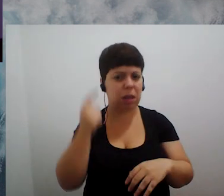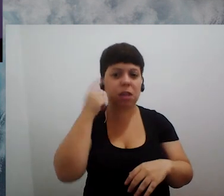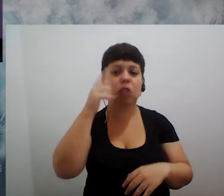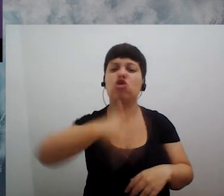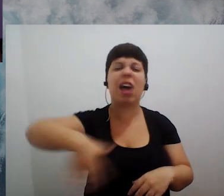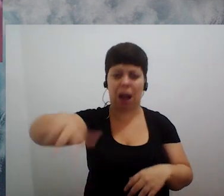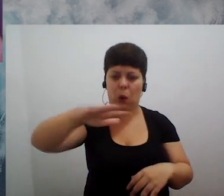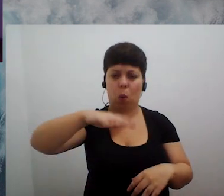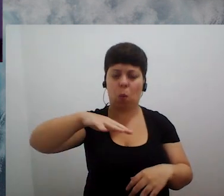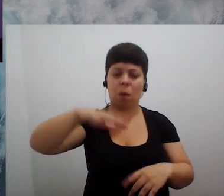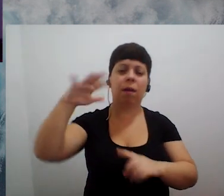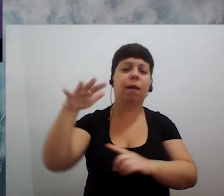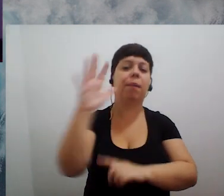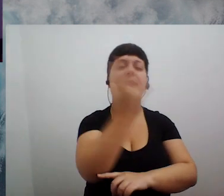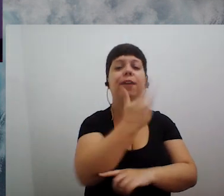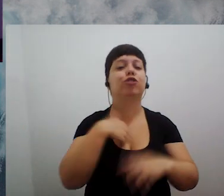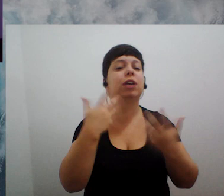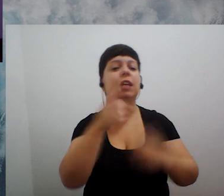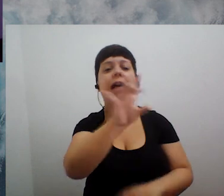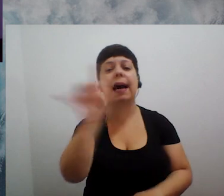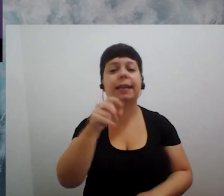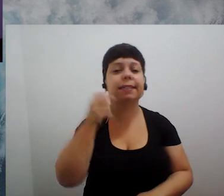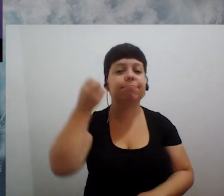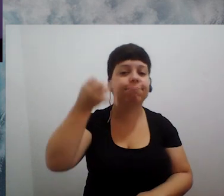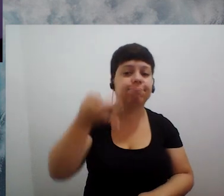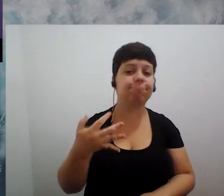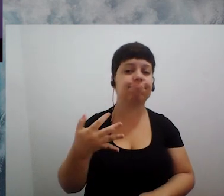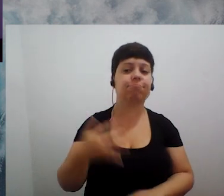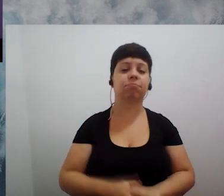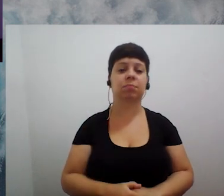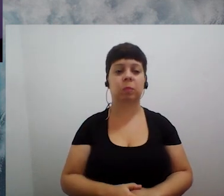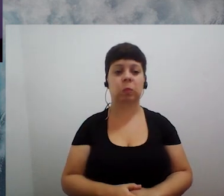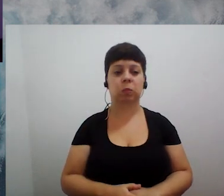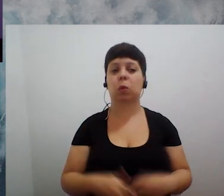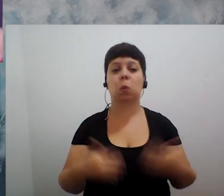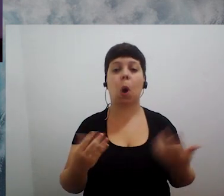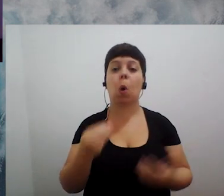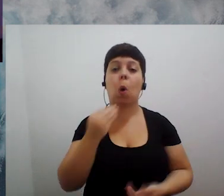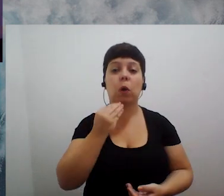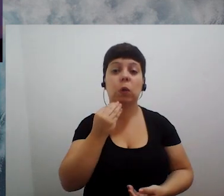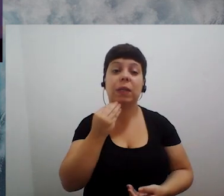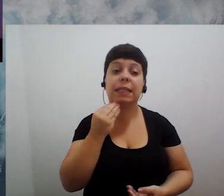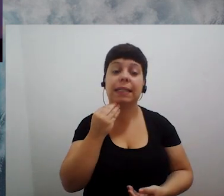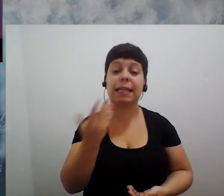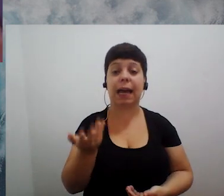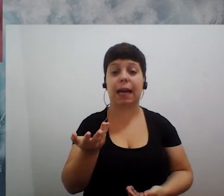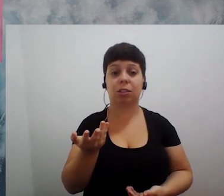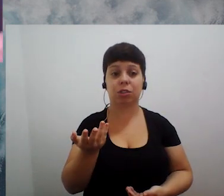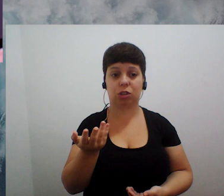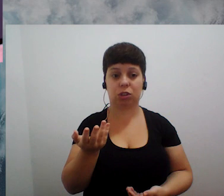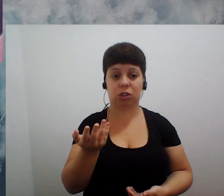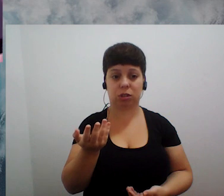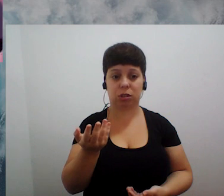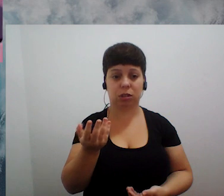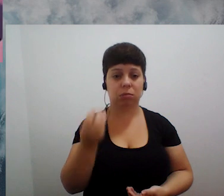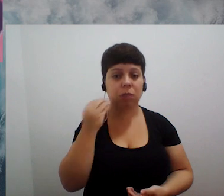ao oceano, mas pensando nas questões ambientais, eu queria ouvir um pouquinho de vocês, quais seriam oportunidades que a